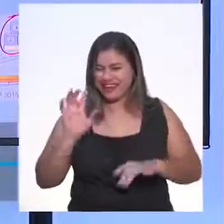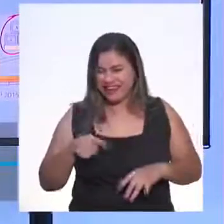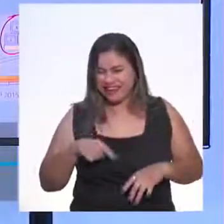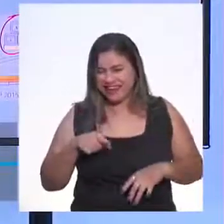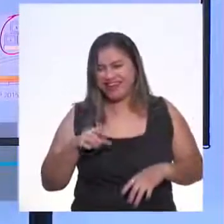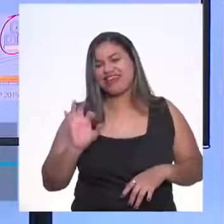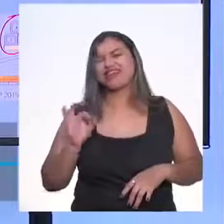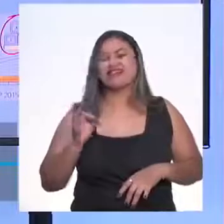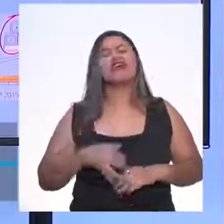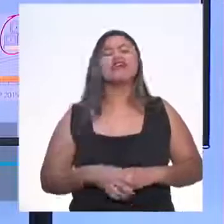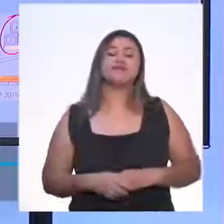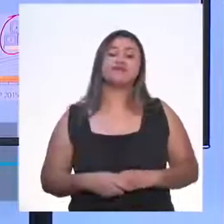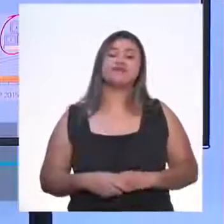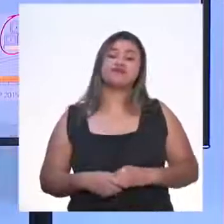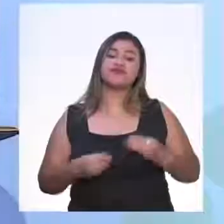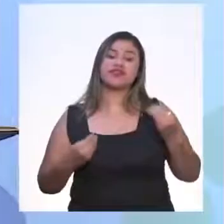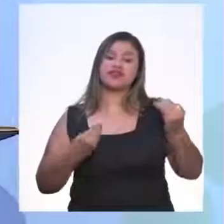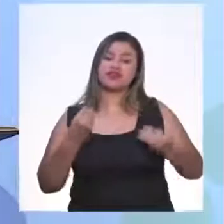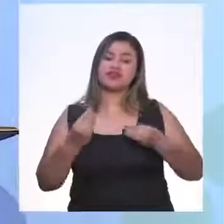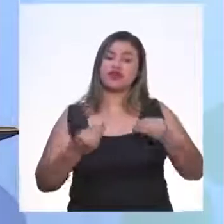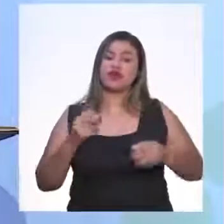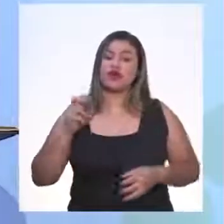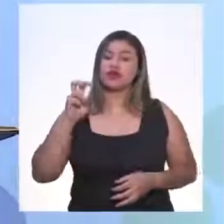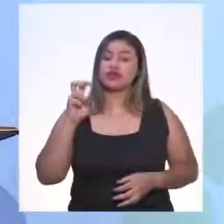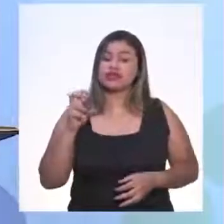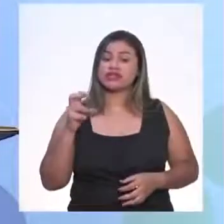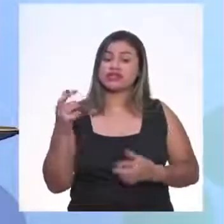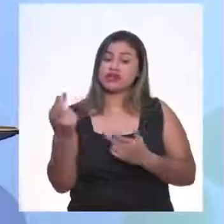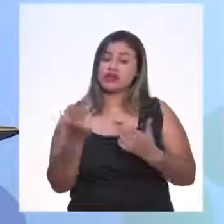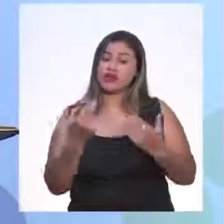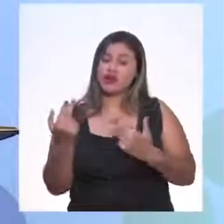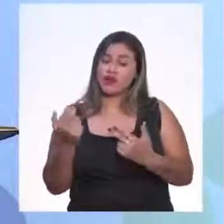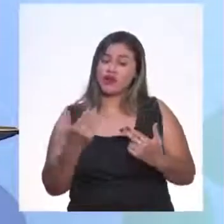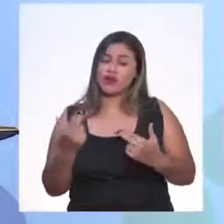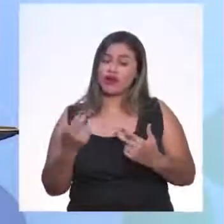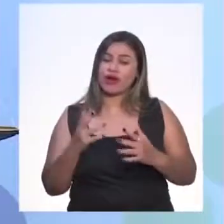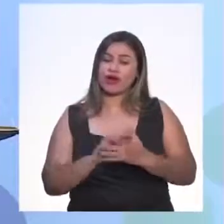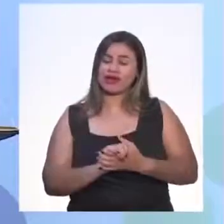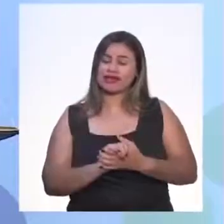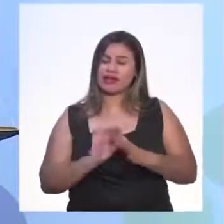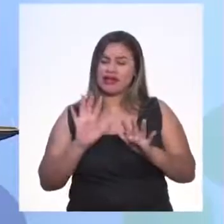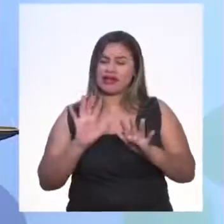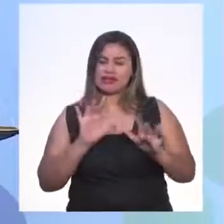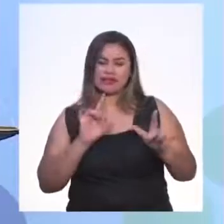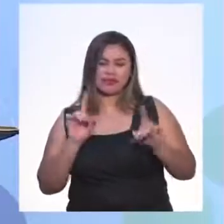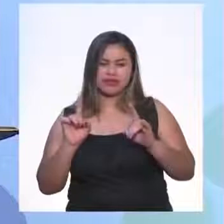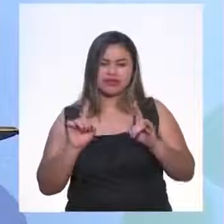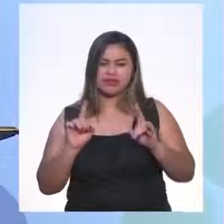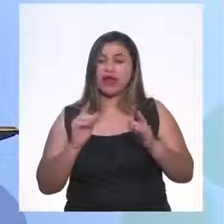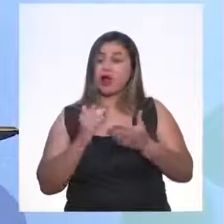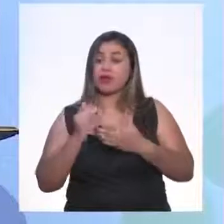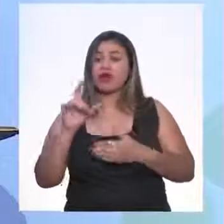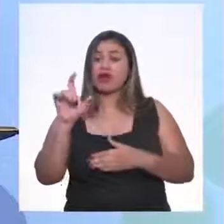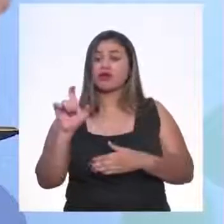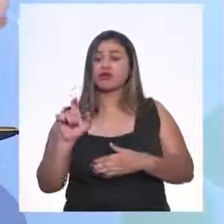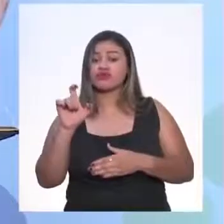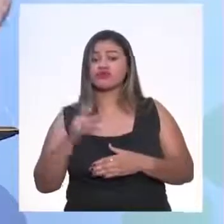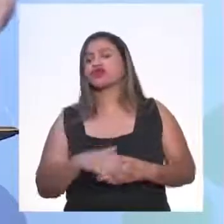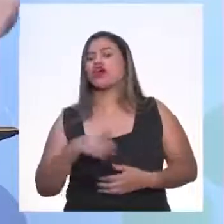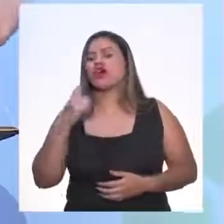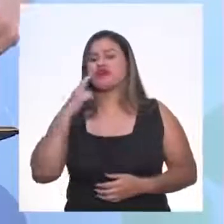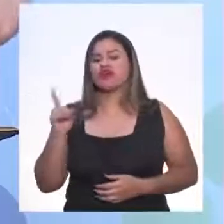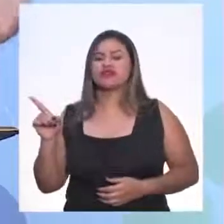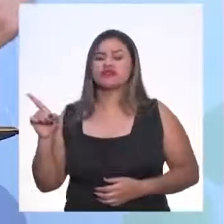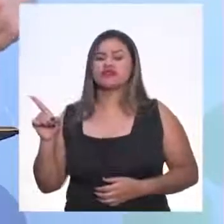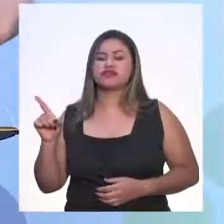de igual? Eu vou começar com 5, tá? Que é o contrário do que todo... Não, vou começar com X. Ó, no X eu tenho 3